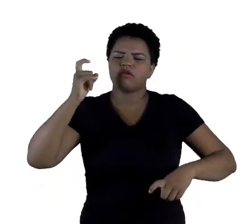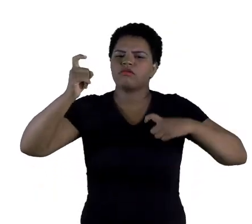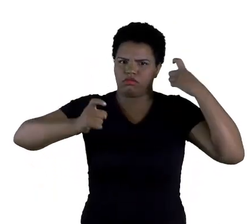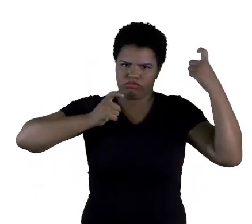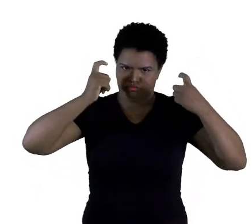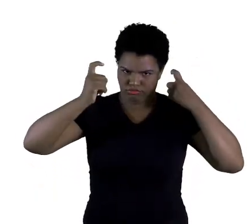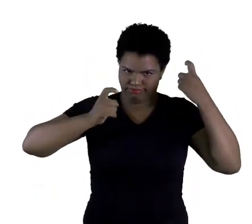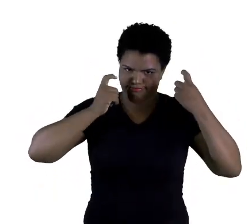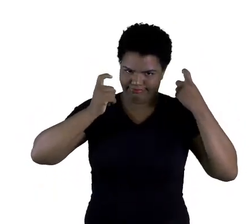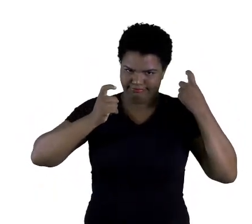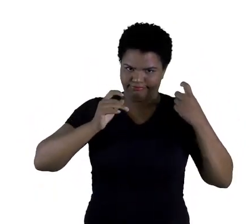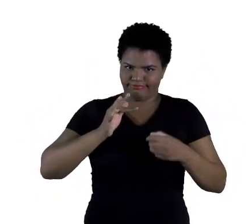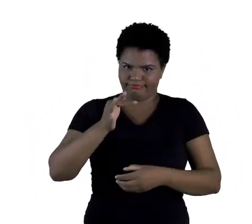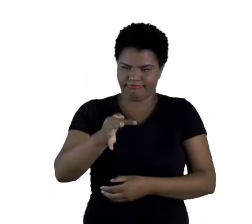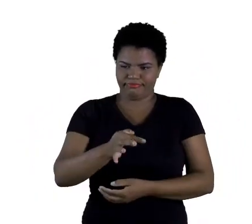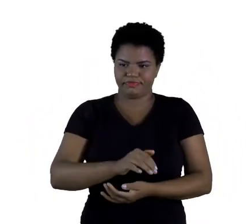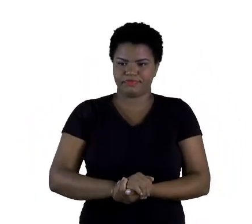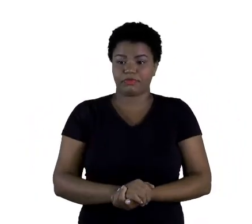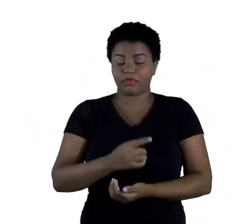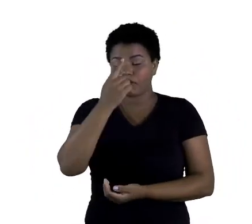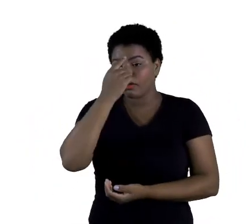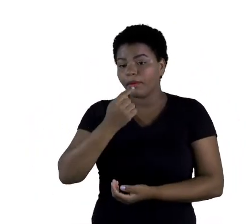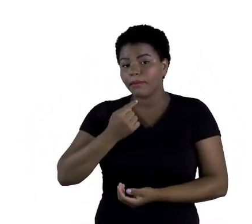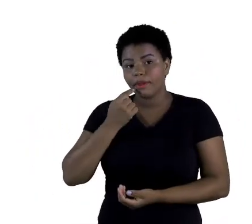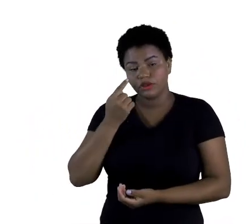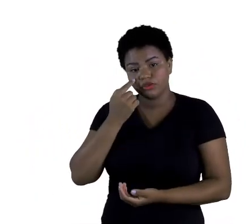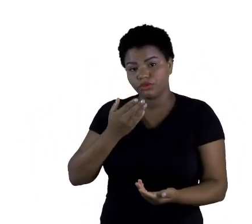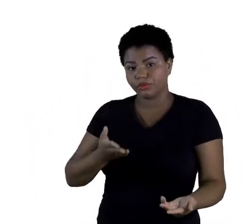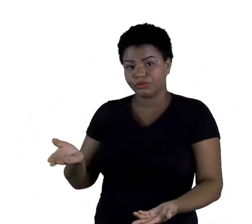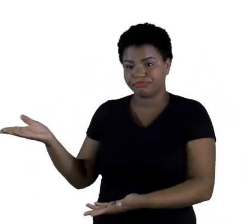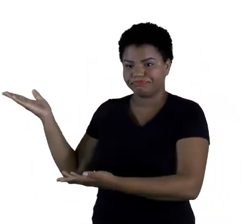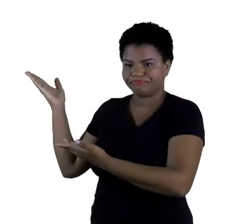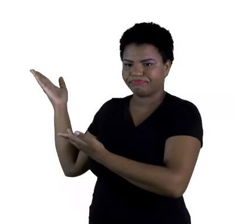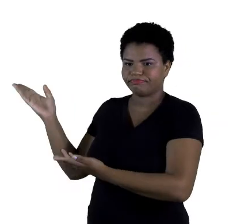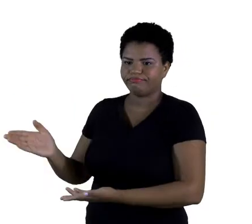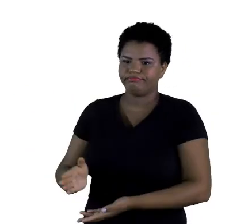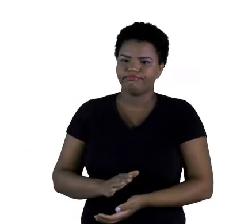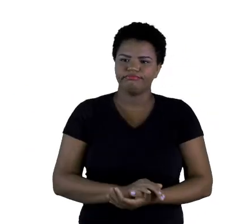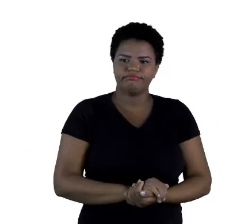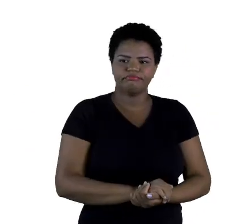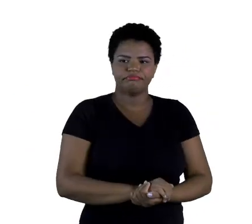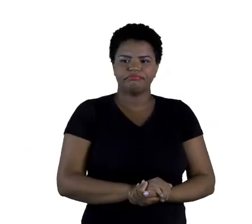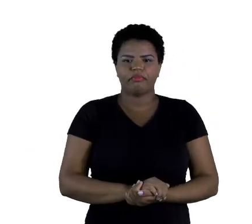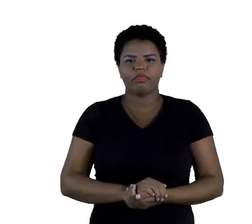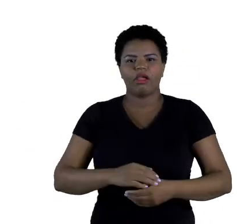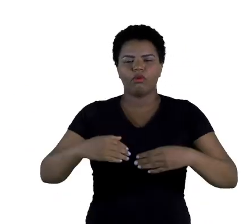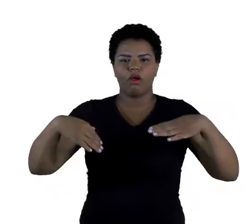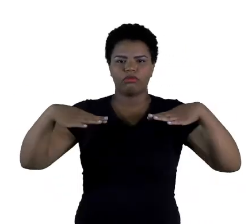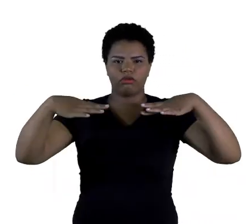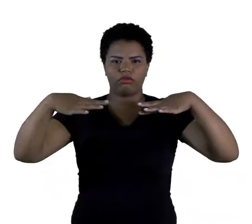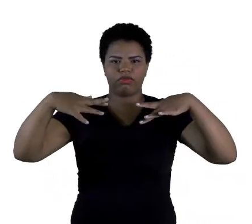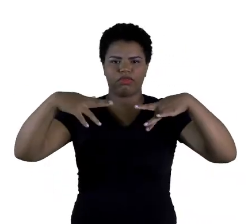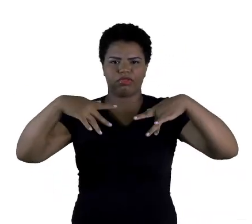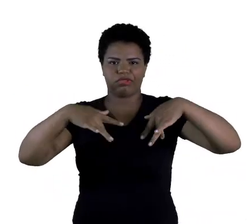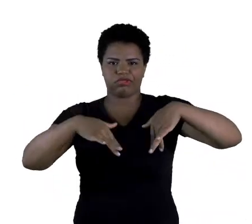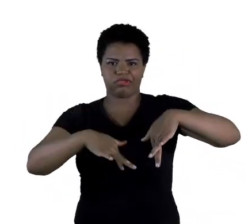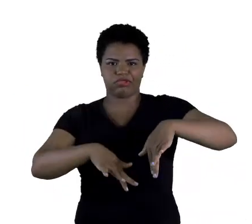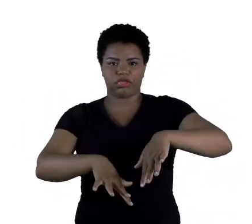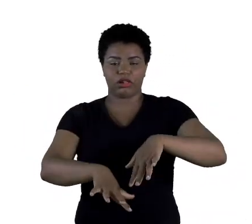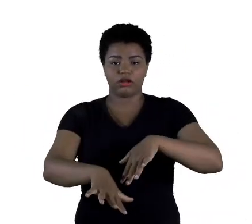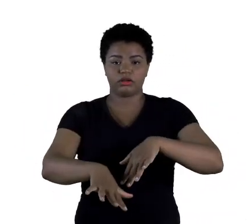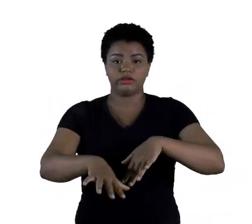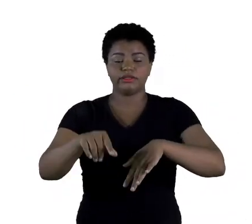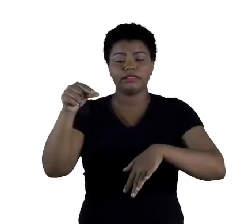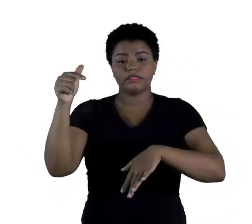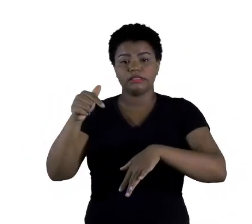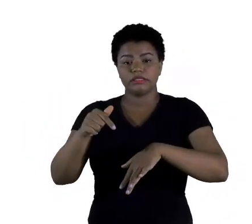preocupação. Vamos ver essa imagem também? Degradação dos solos. Olha só o que que acontece. Esse solo, ele está